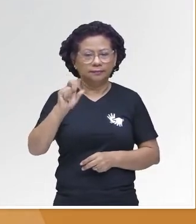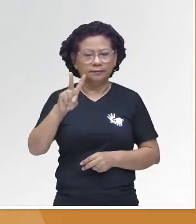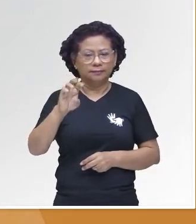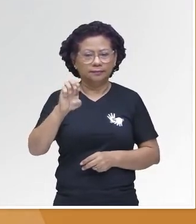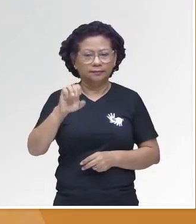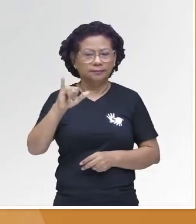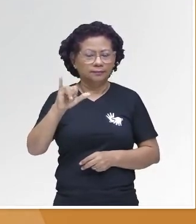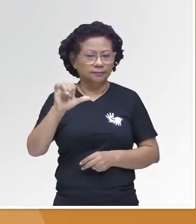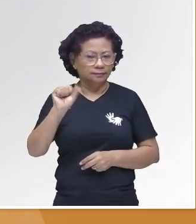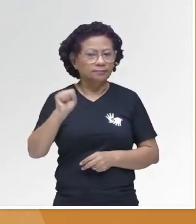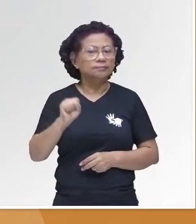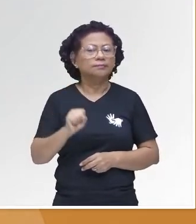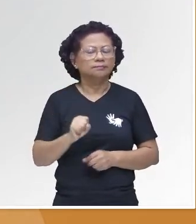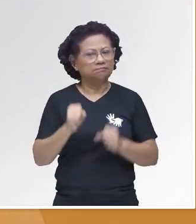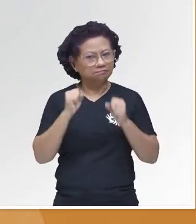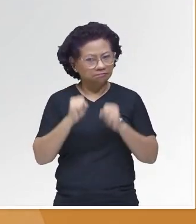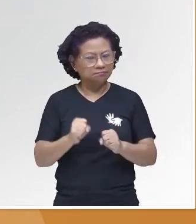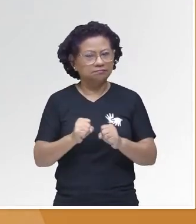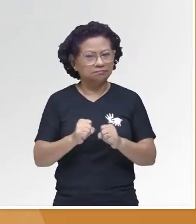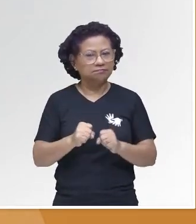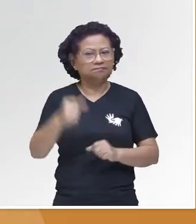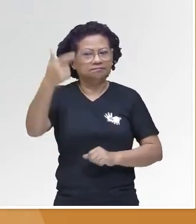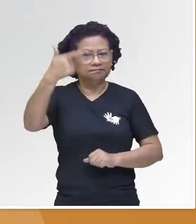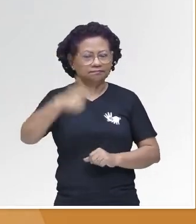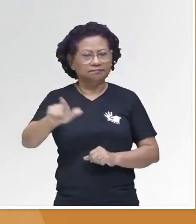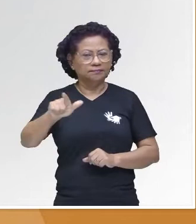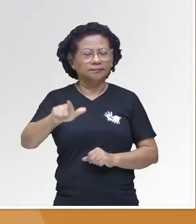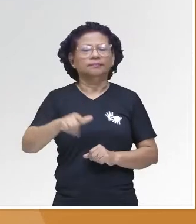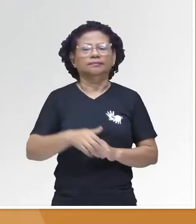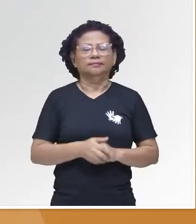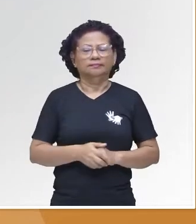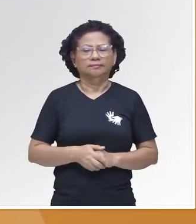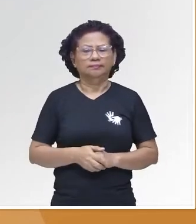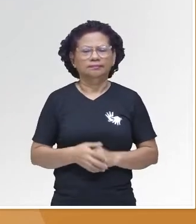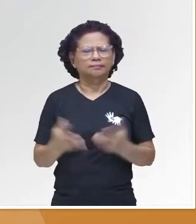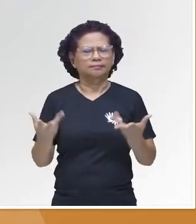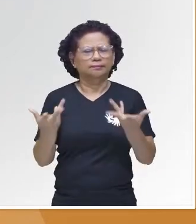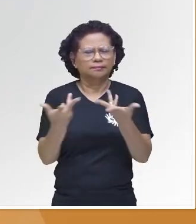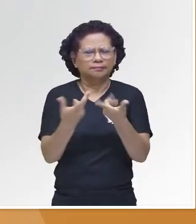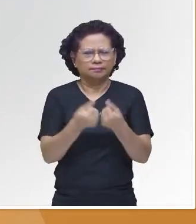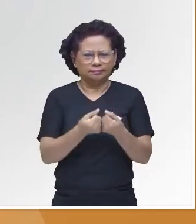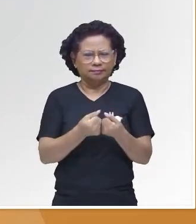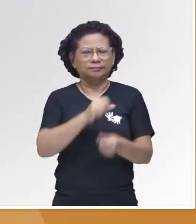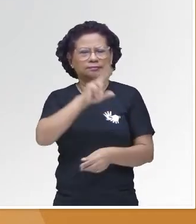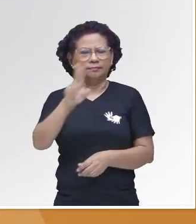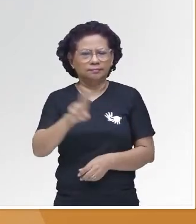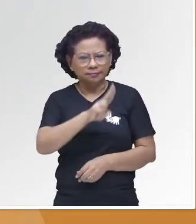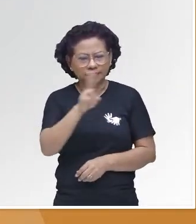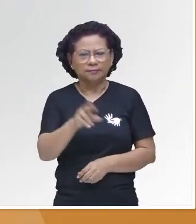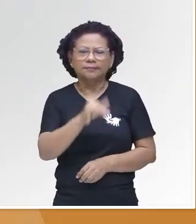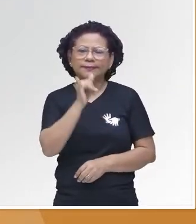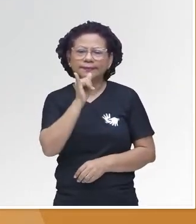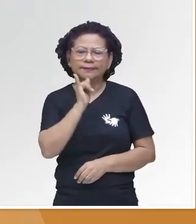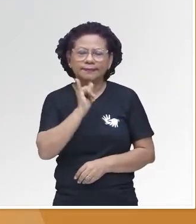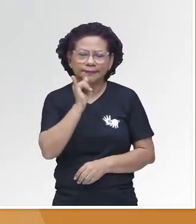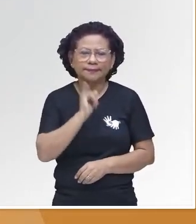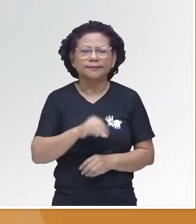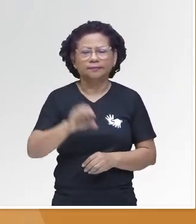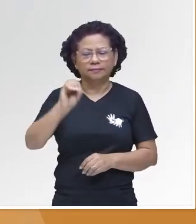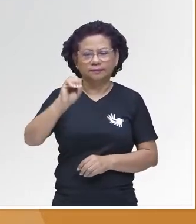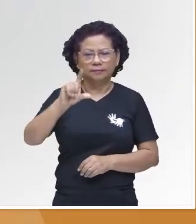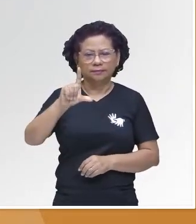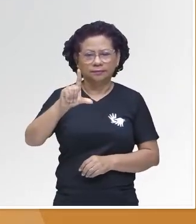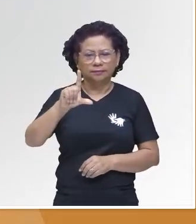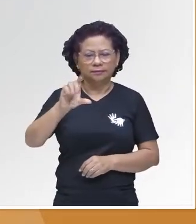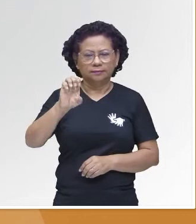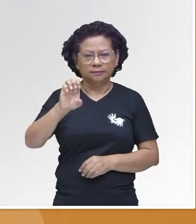mais rápido, tá? São utilizadas indefinidamente. A gente pode citar a energia eólica, que é a energia